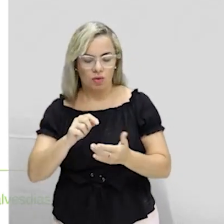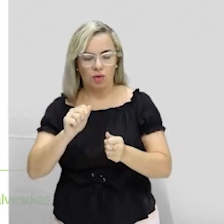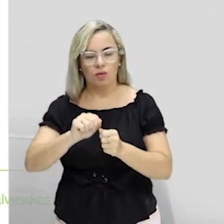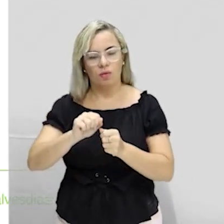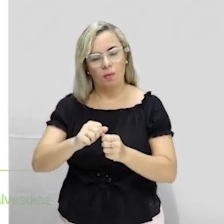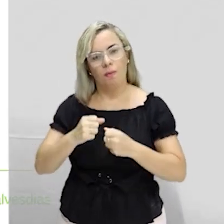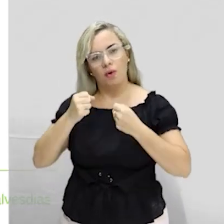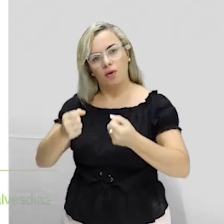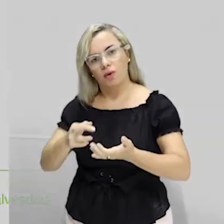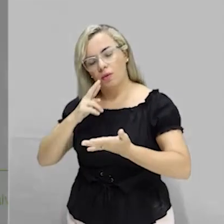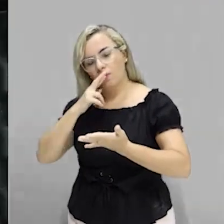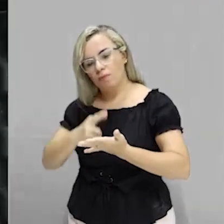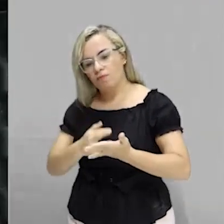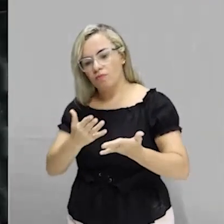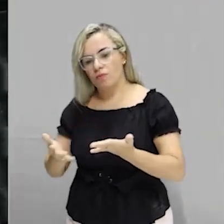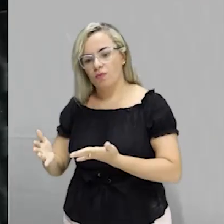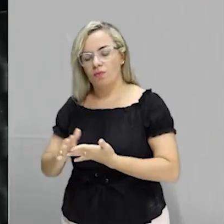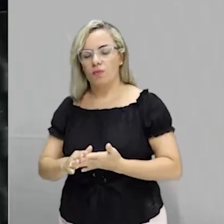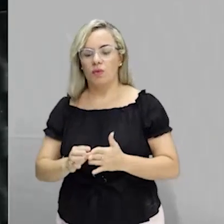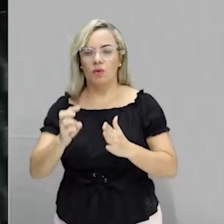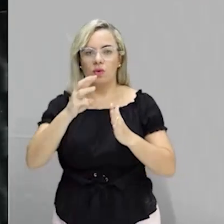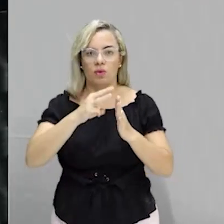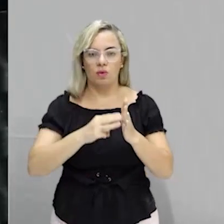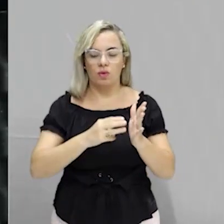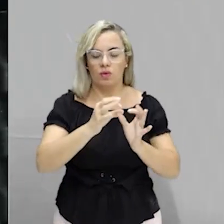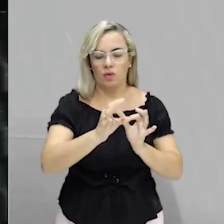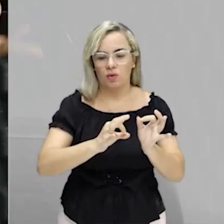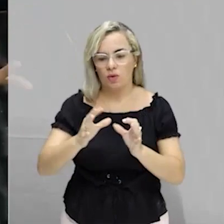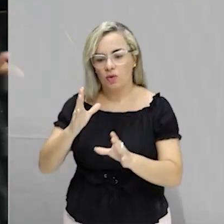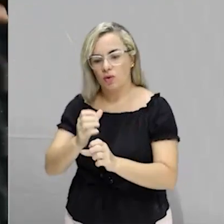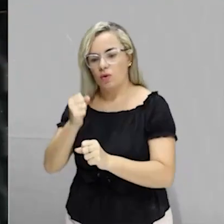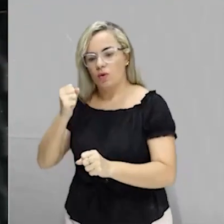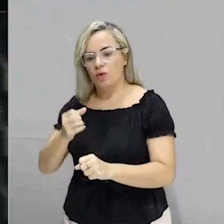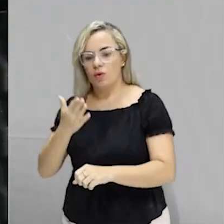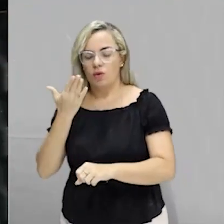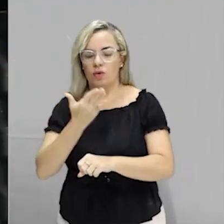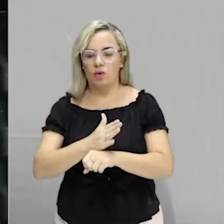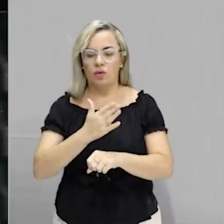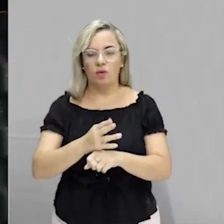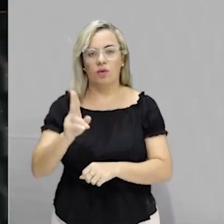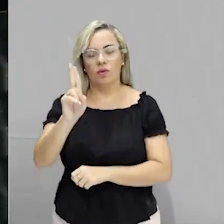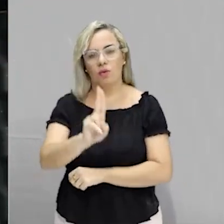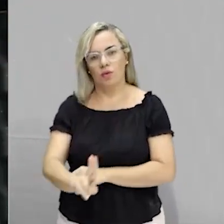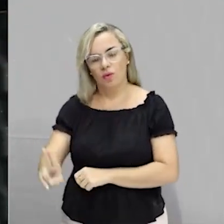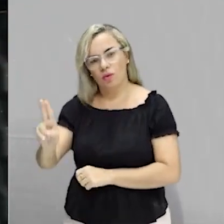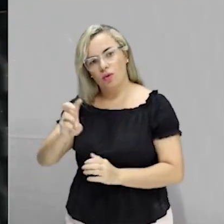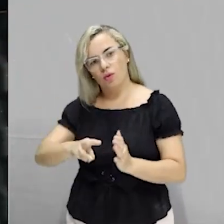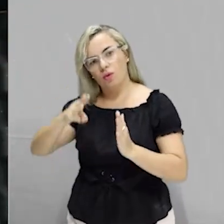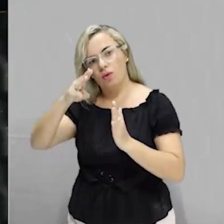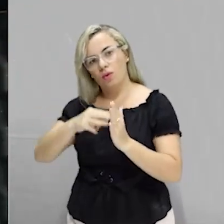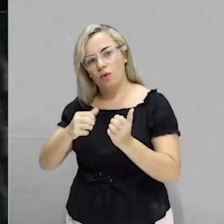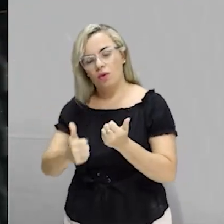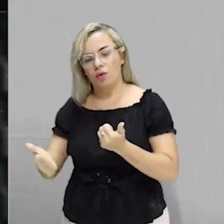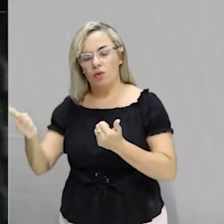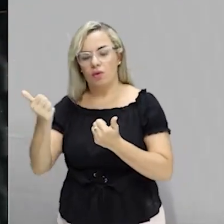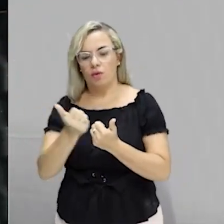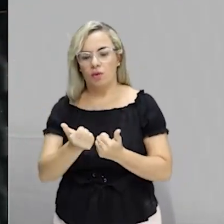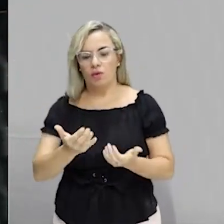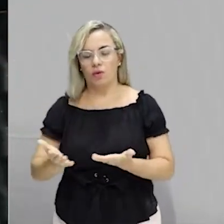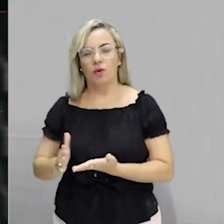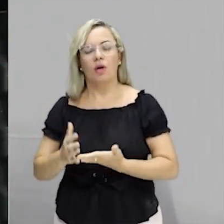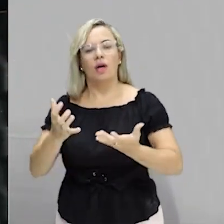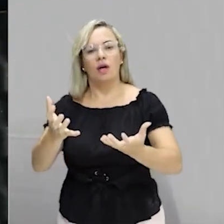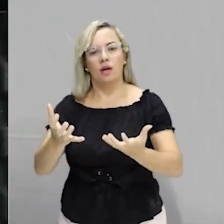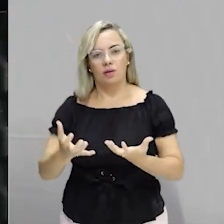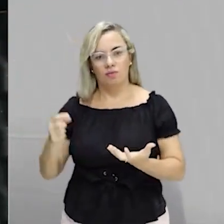própria escrita, pelo próprio procedimento de cálculo, já foi mais prático nós usarmos o método da substituição. Quero